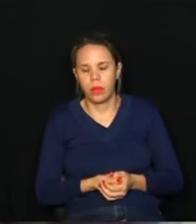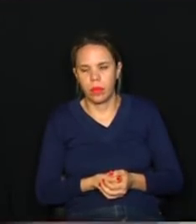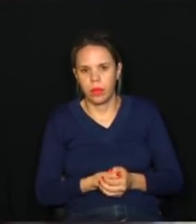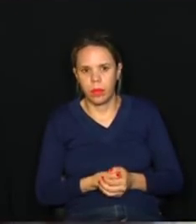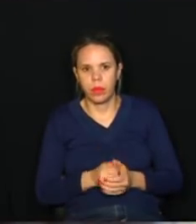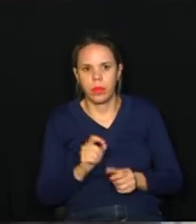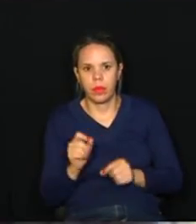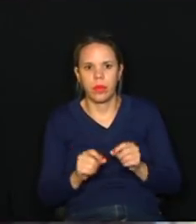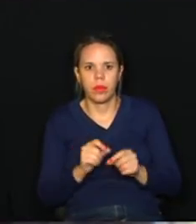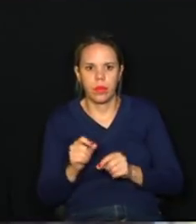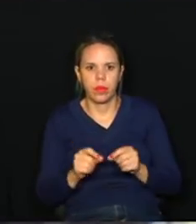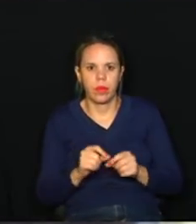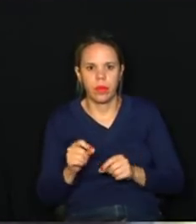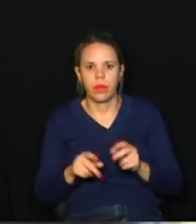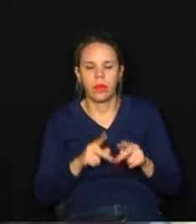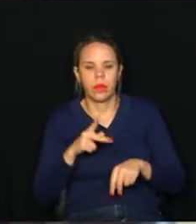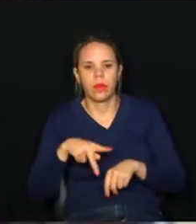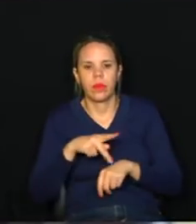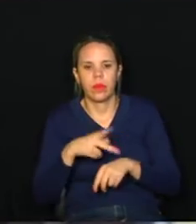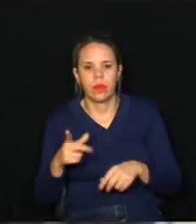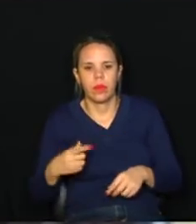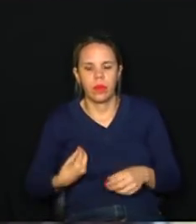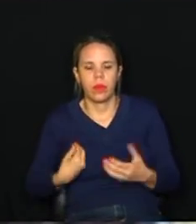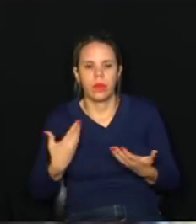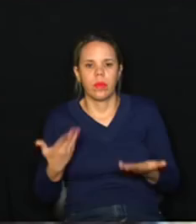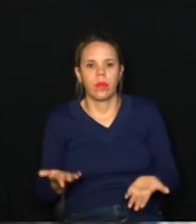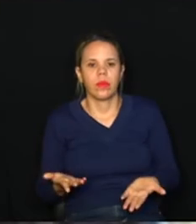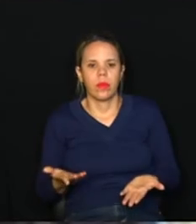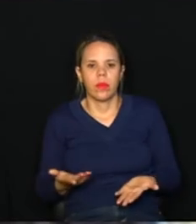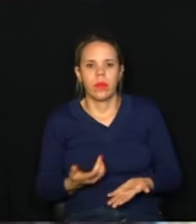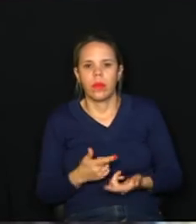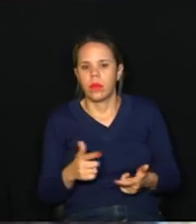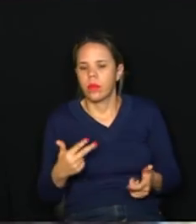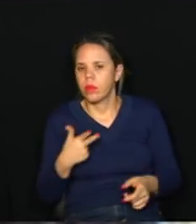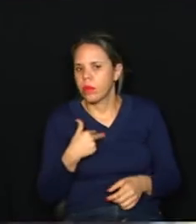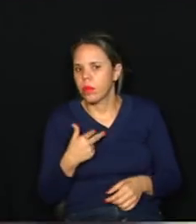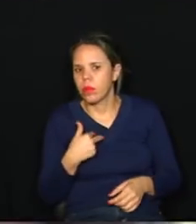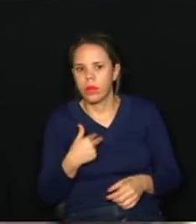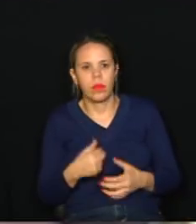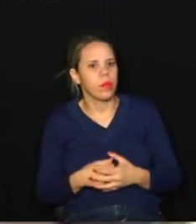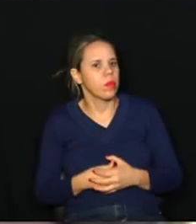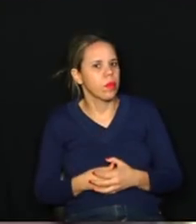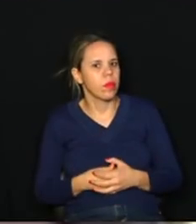e a esses países, e aí a gente não pode também